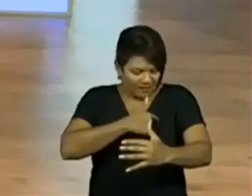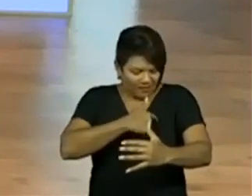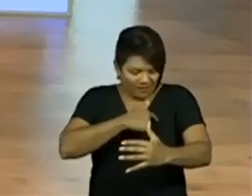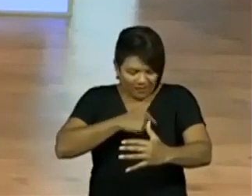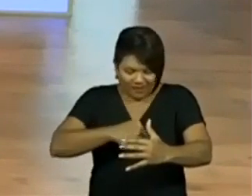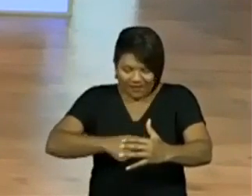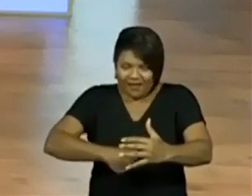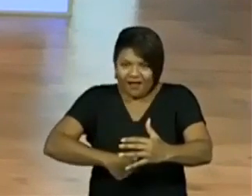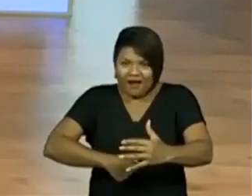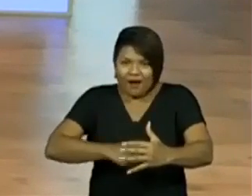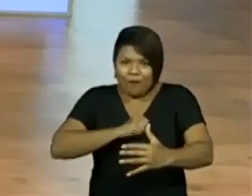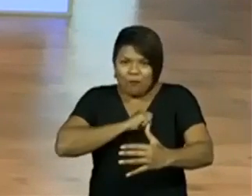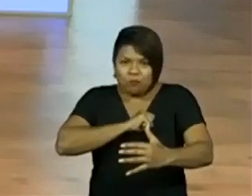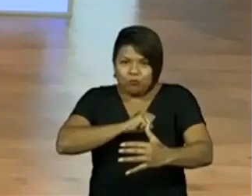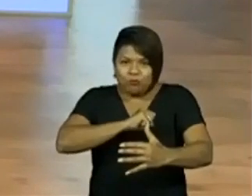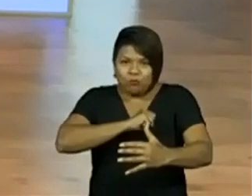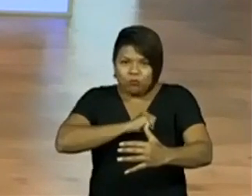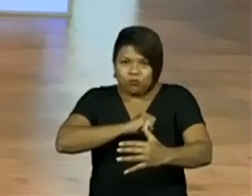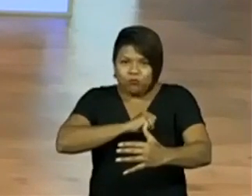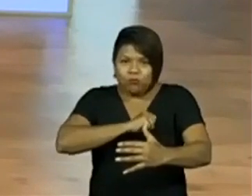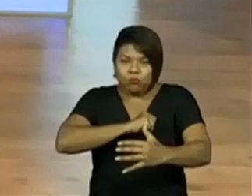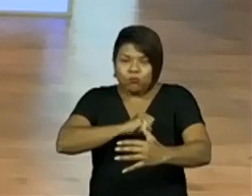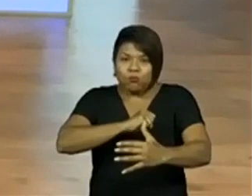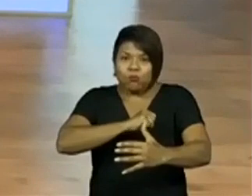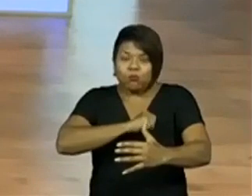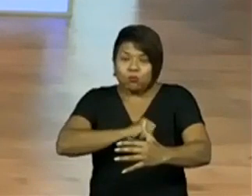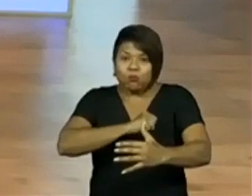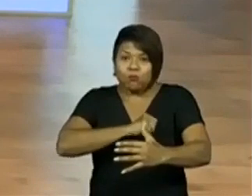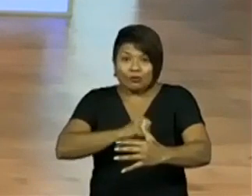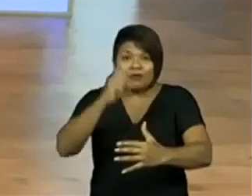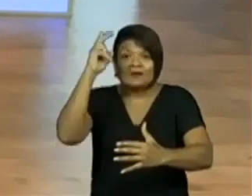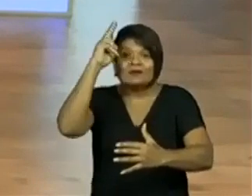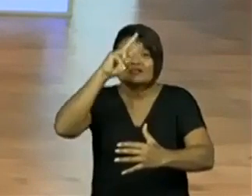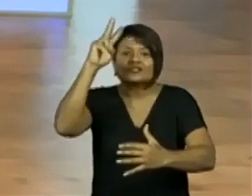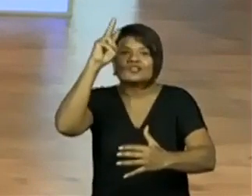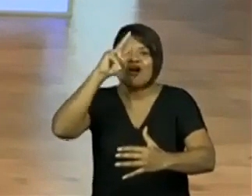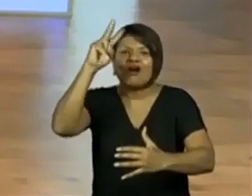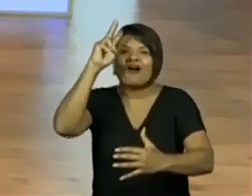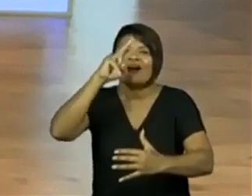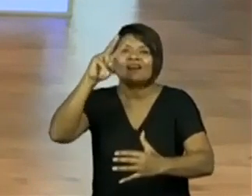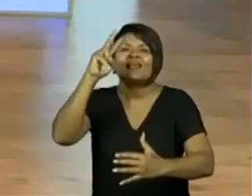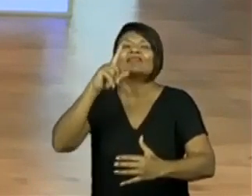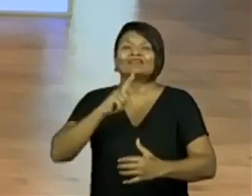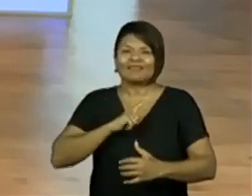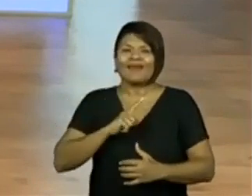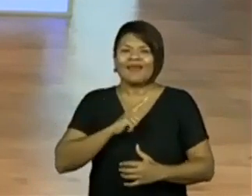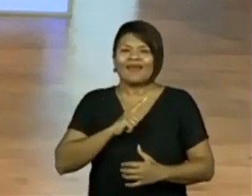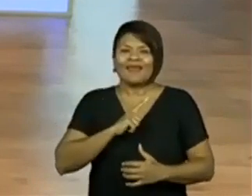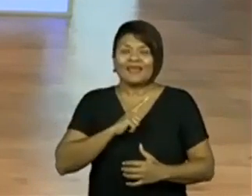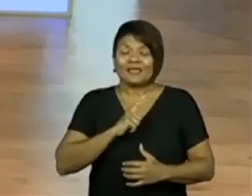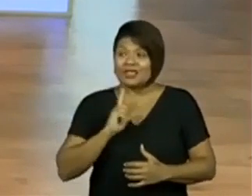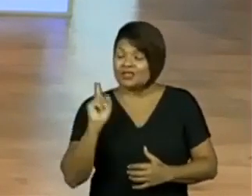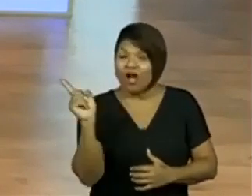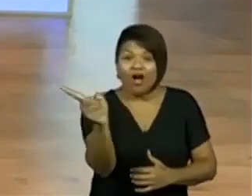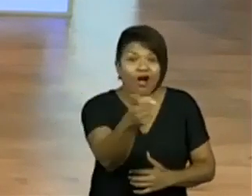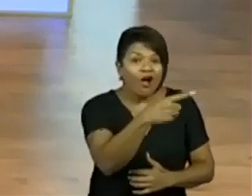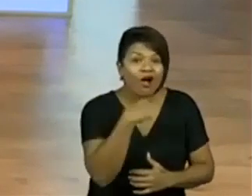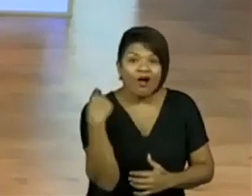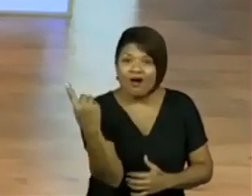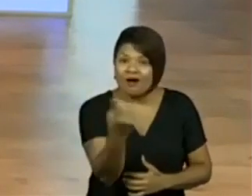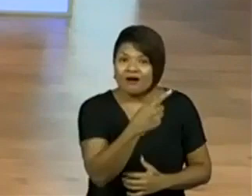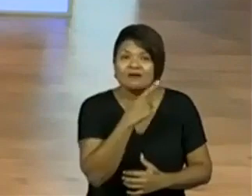Toda a história tem coração. E todos nós temos um tambor dentro do peito.